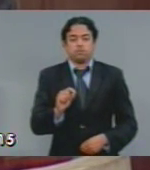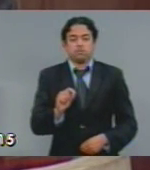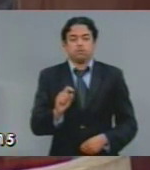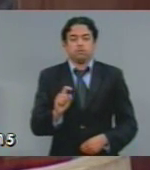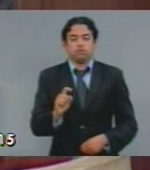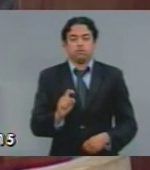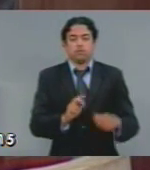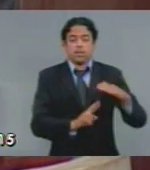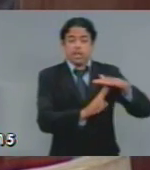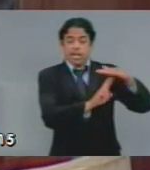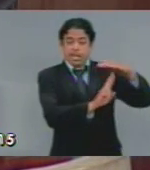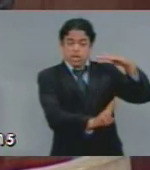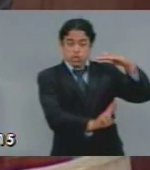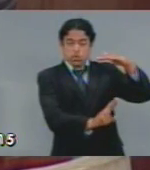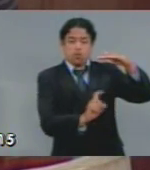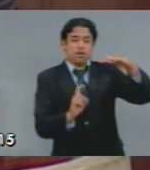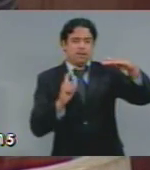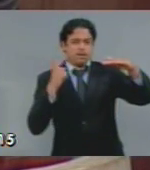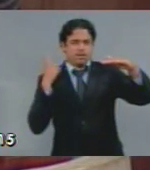homem de esquerda,